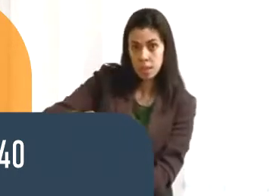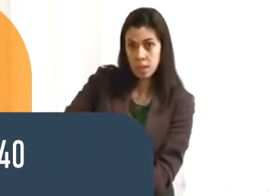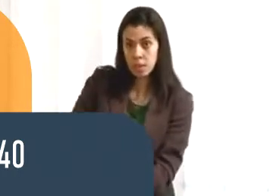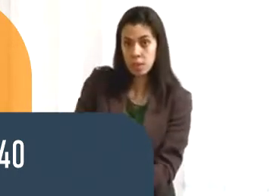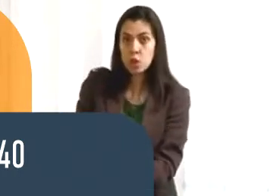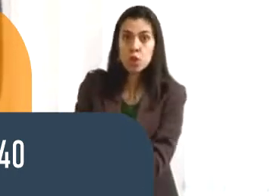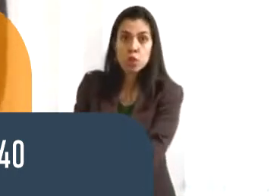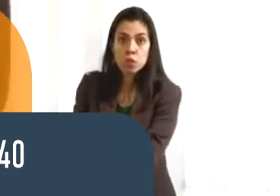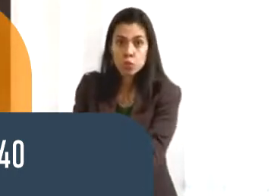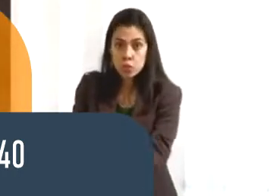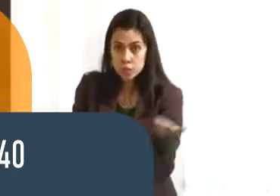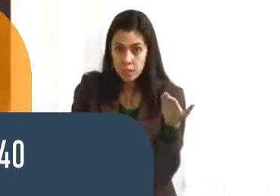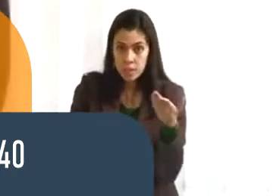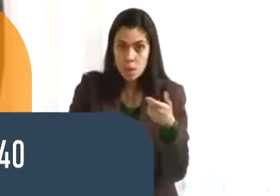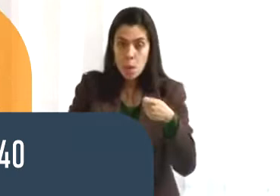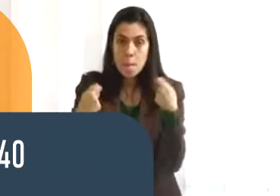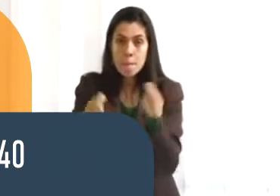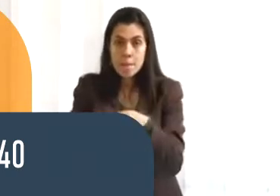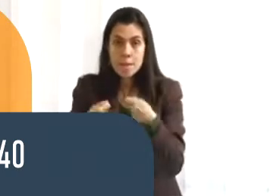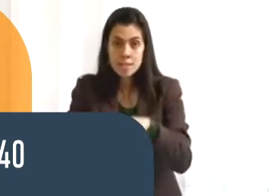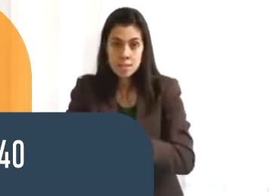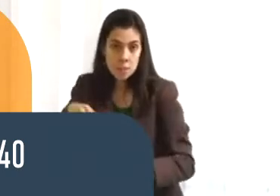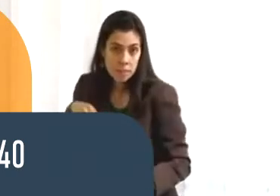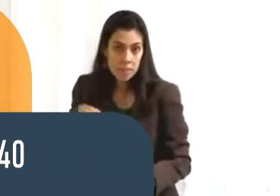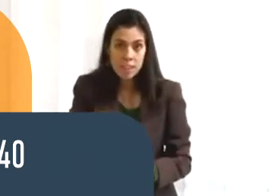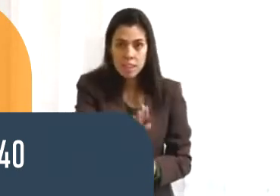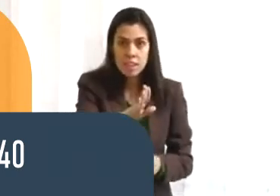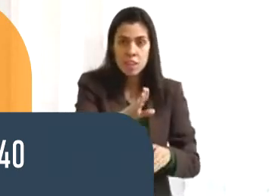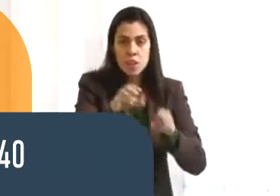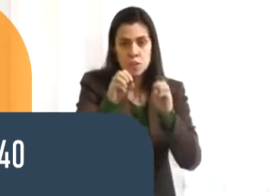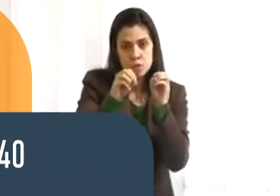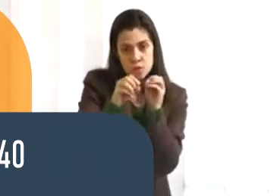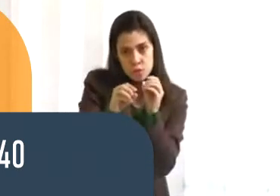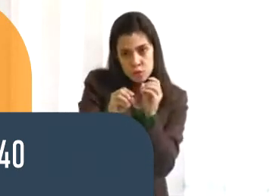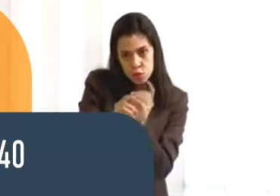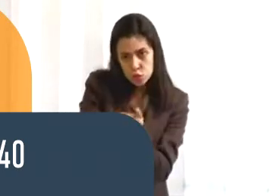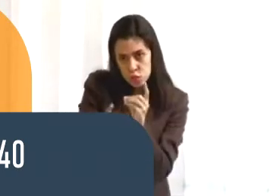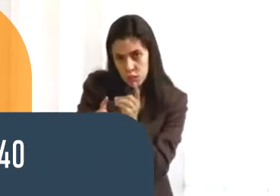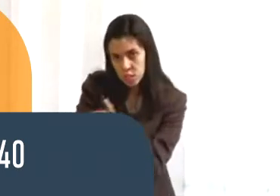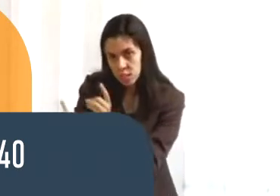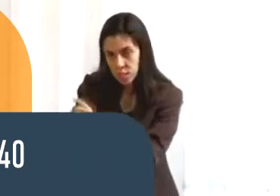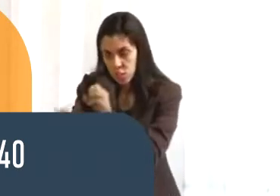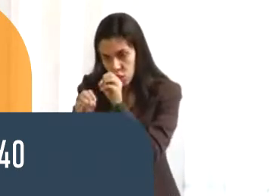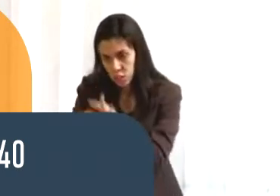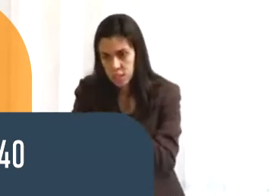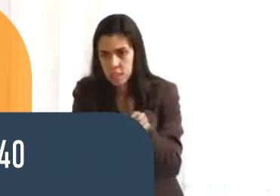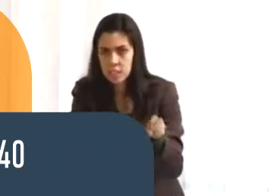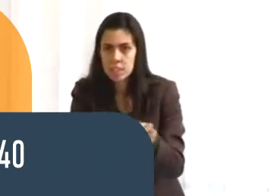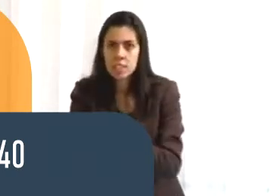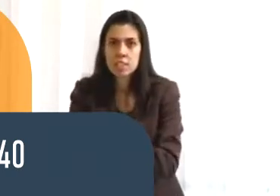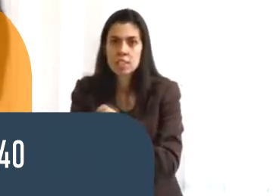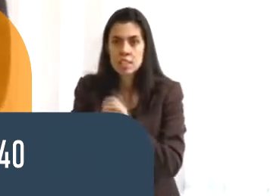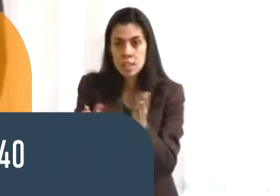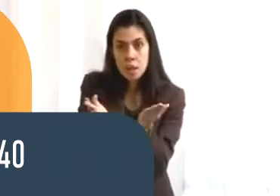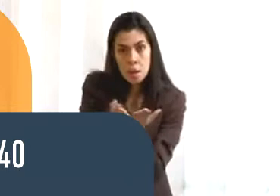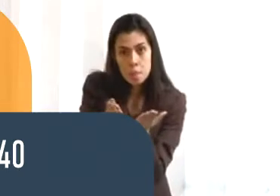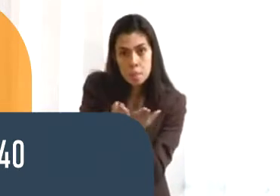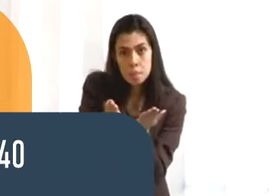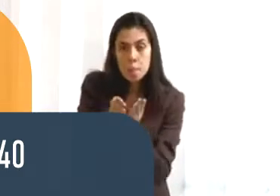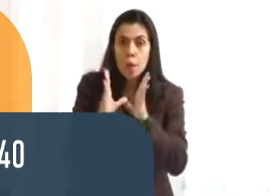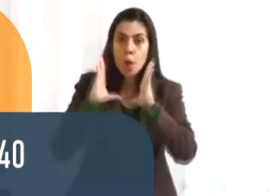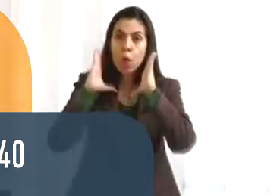Sabemos, irmãos, o quão importante é o ministério do discipulado na vida da igreja, em nossa vida, na